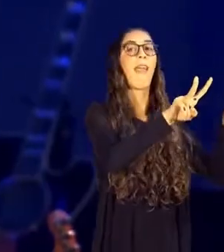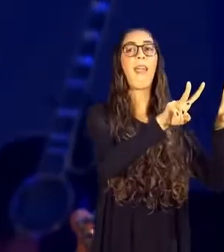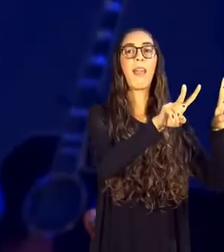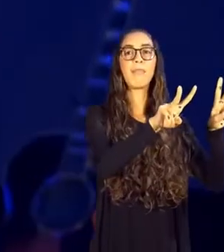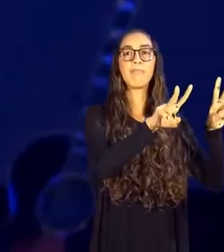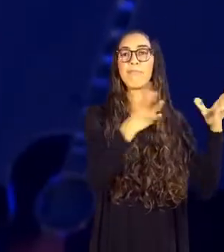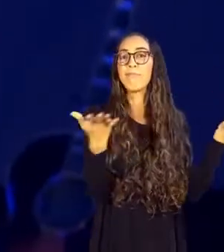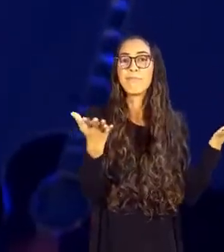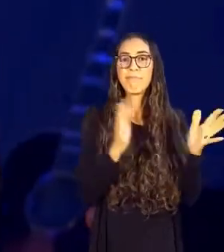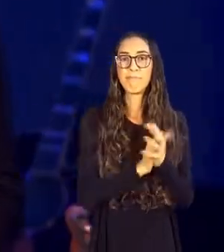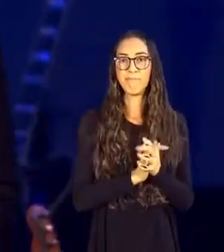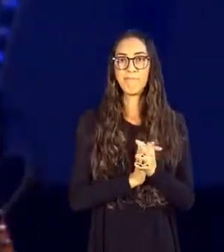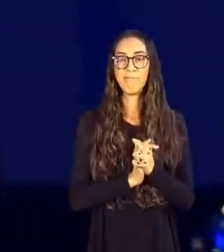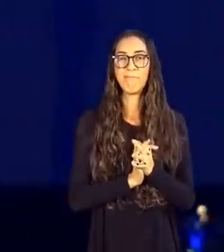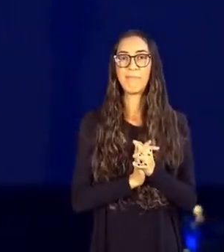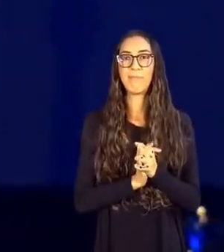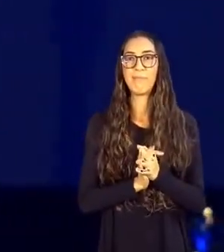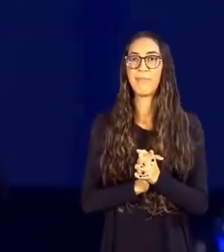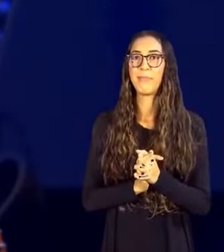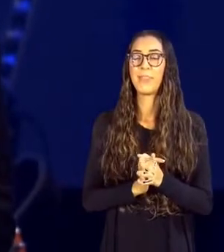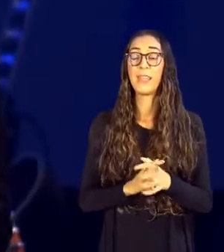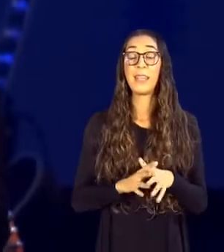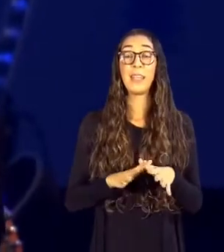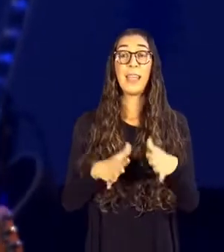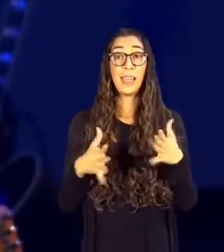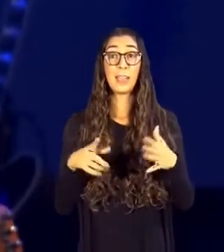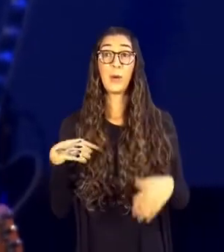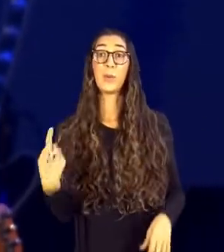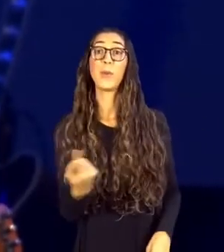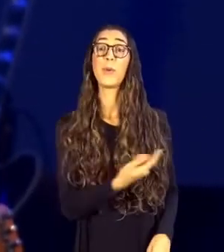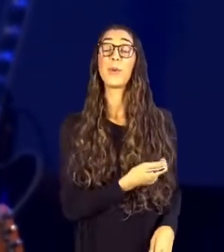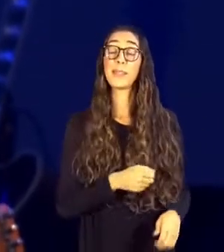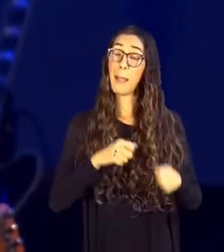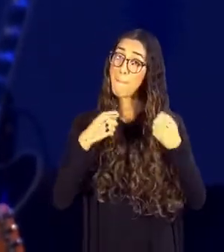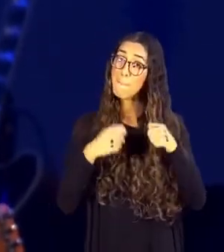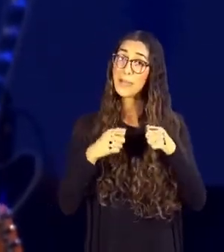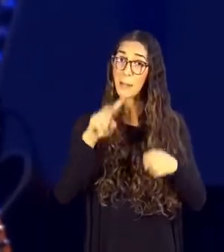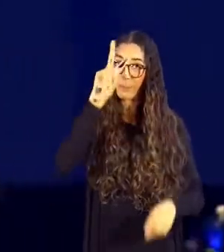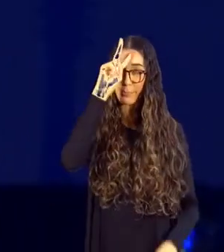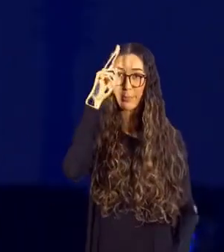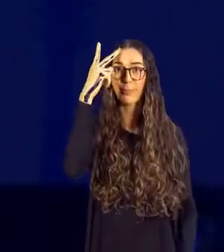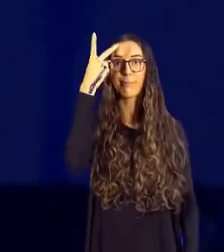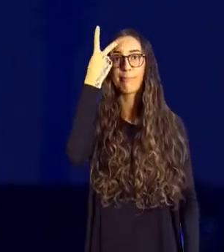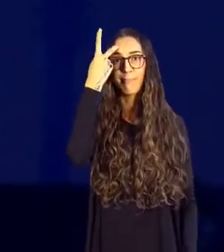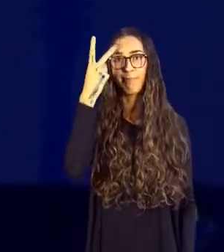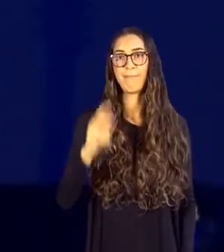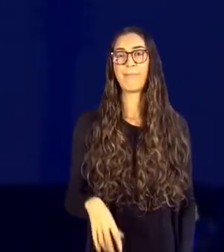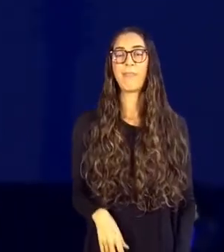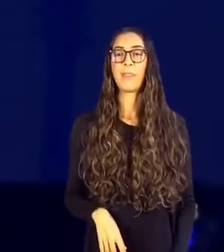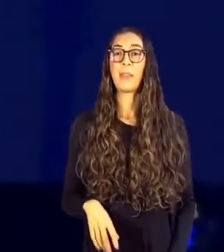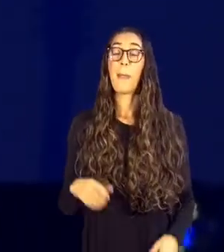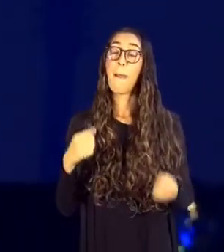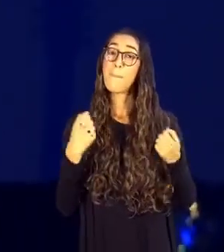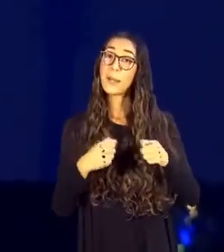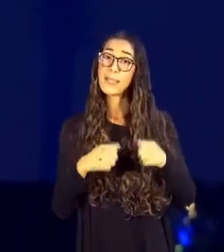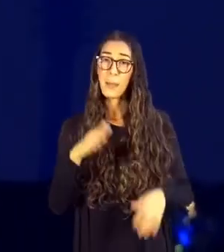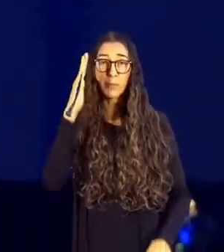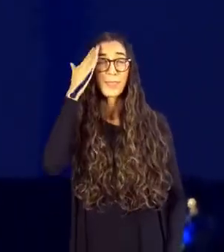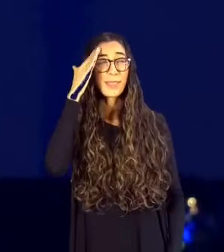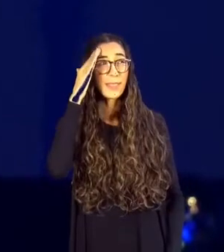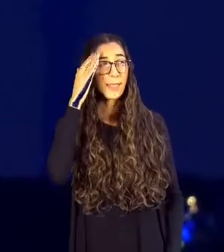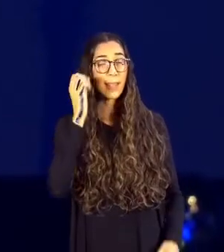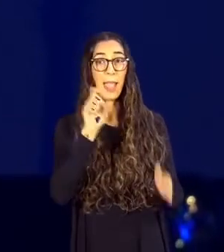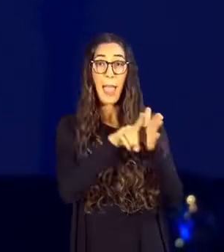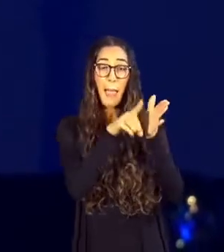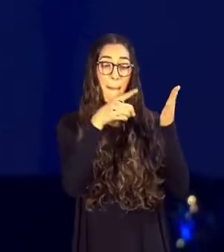gente que precisa de fatos, então por isso que a gente tem que renovar o entendimento. Eu e você temos que entender mais da palavra de Deus para ter subsídios, para ter